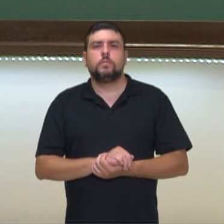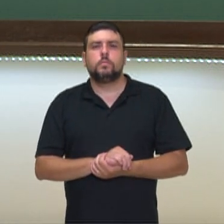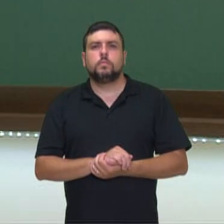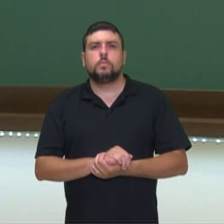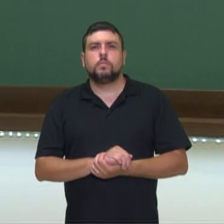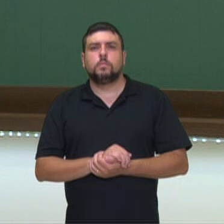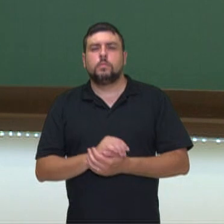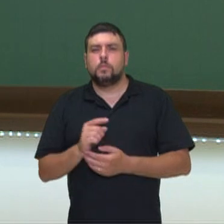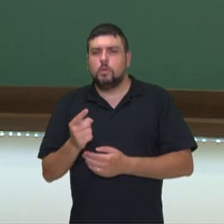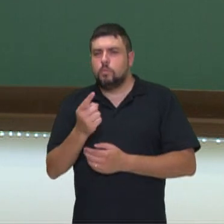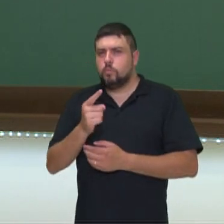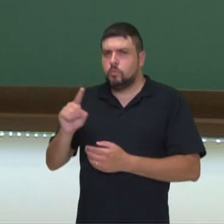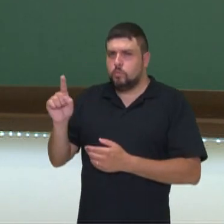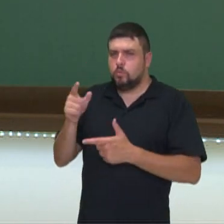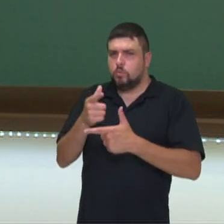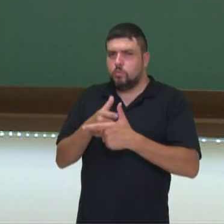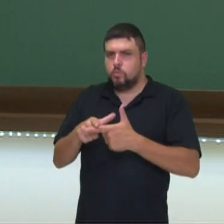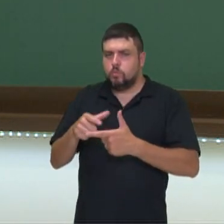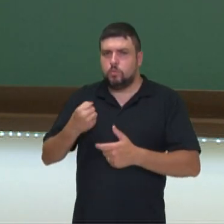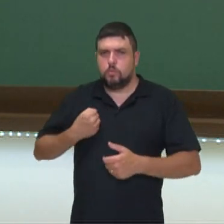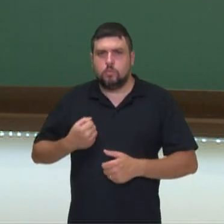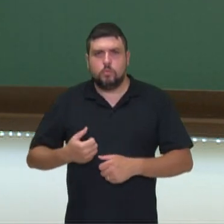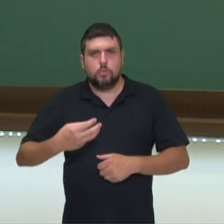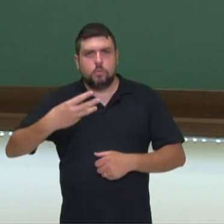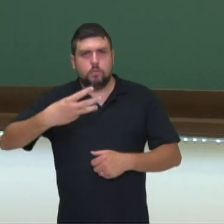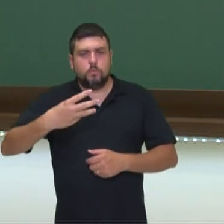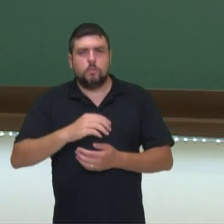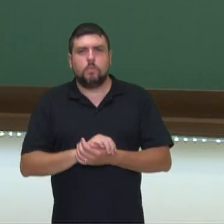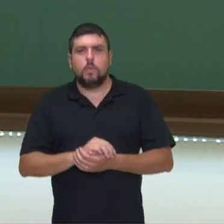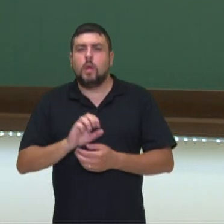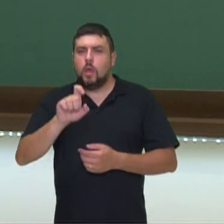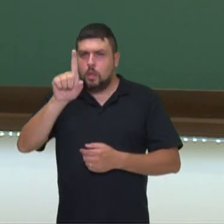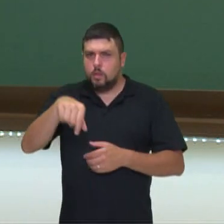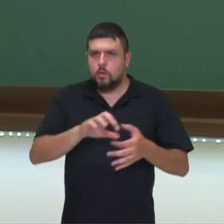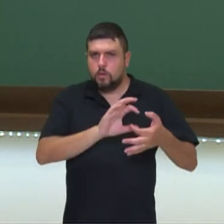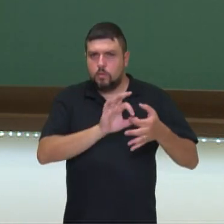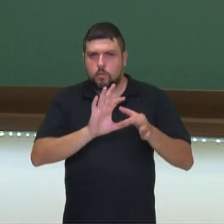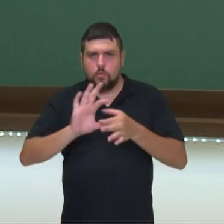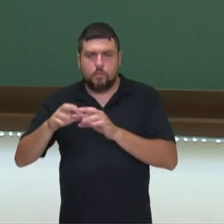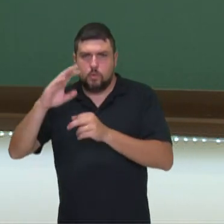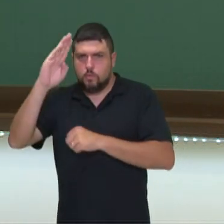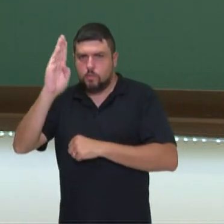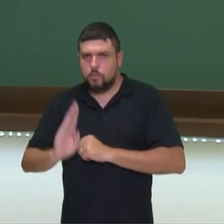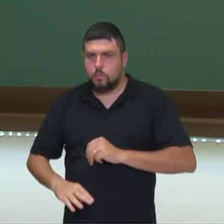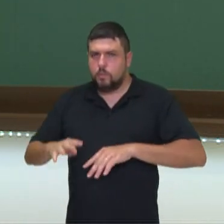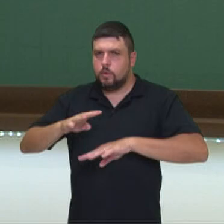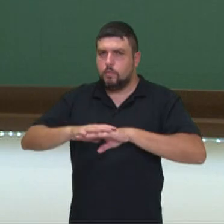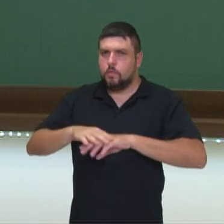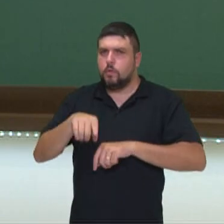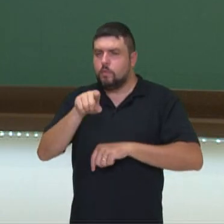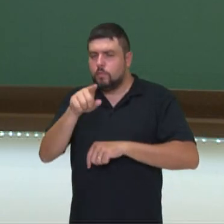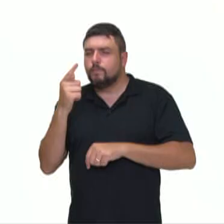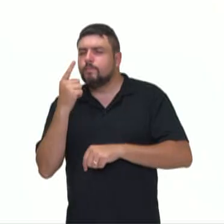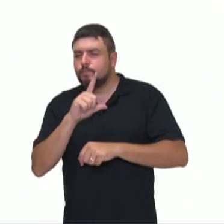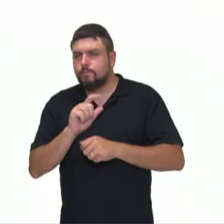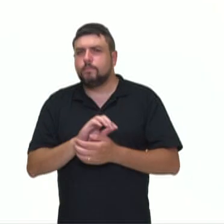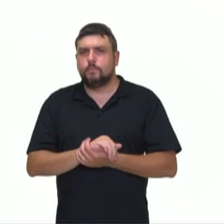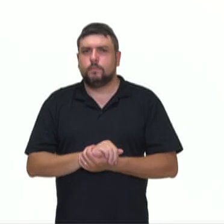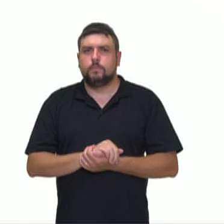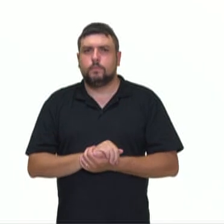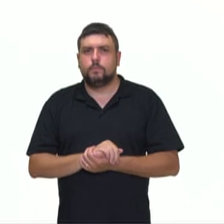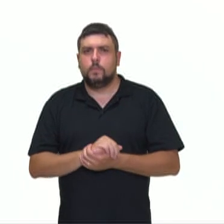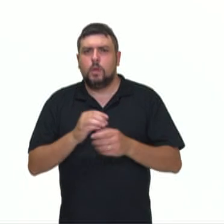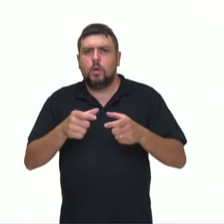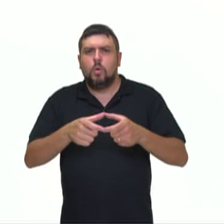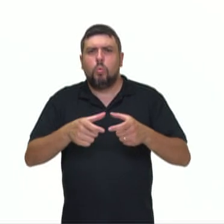E por último, o problema 3. Esse problema 3 saiu na Olimpíada Brasileira de Matemática. E você vai conseguir fazer, dá uma olhada. Uma barra de